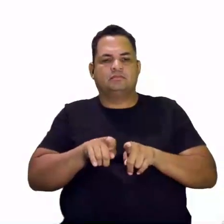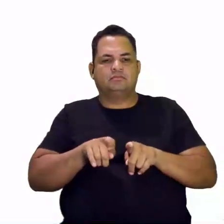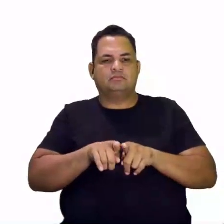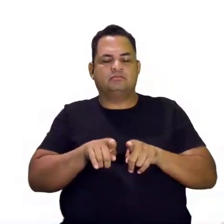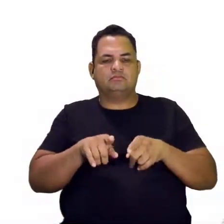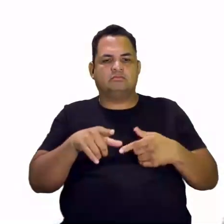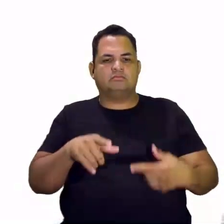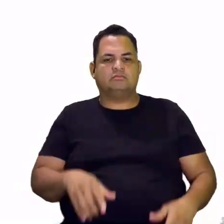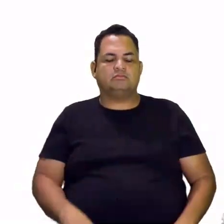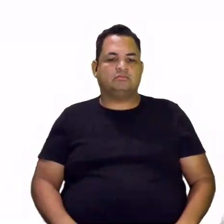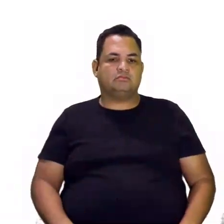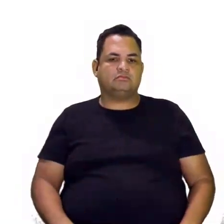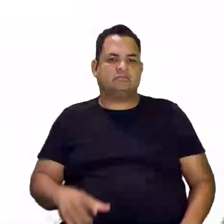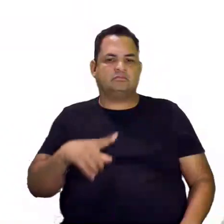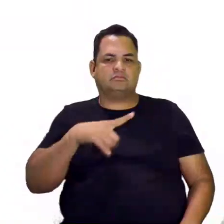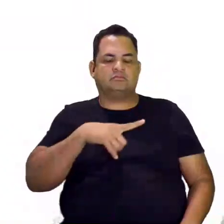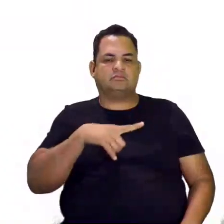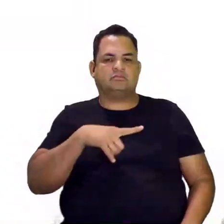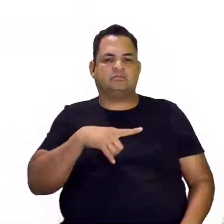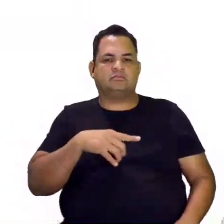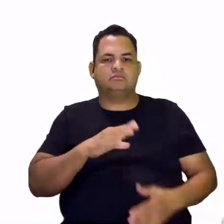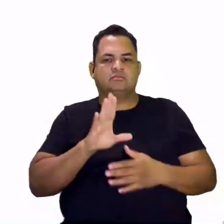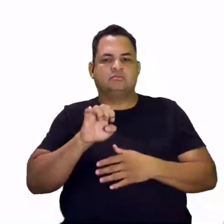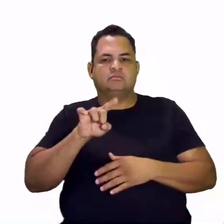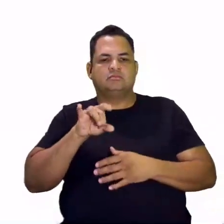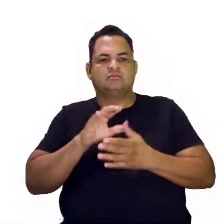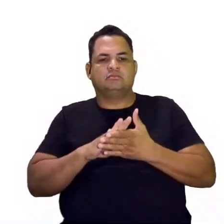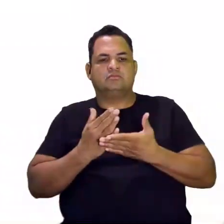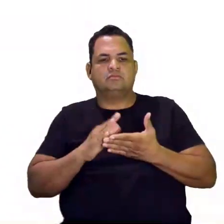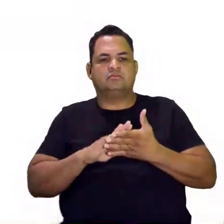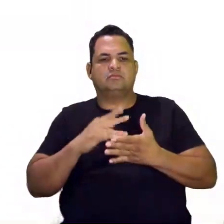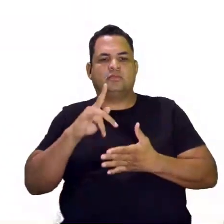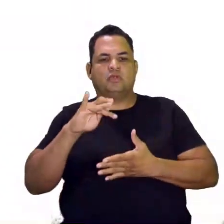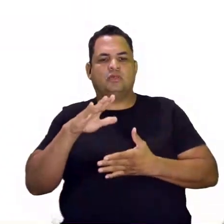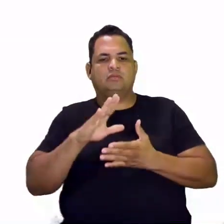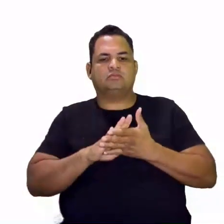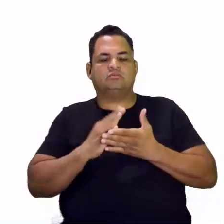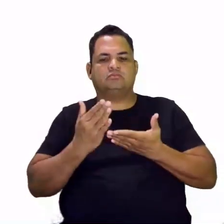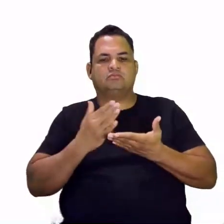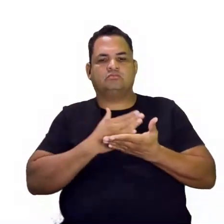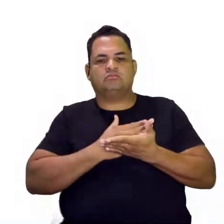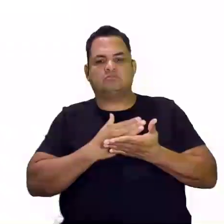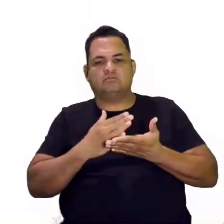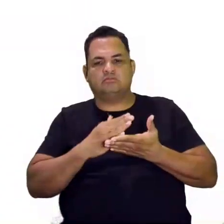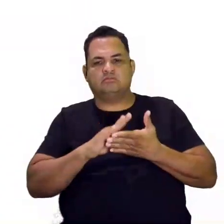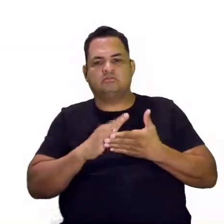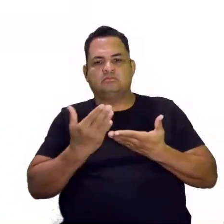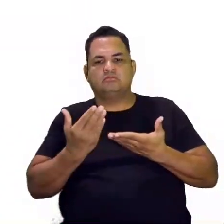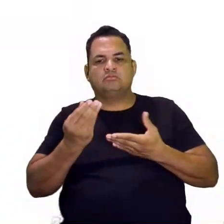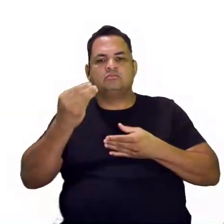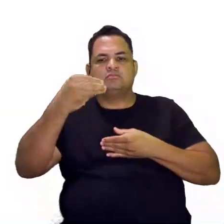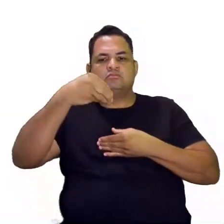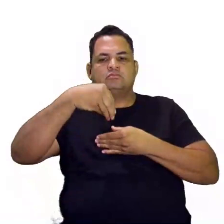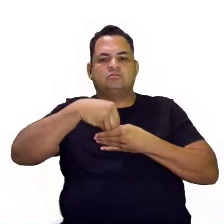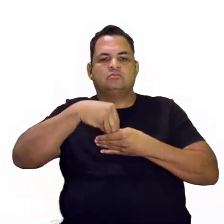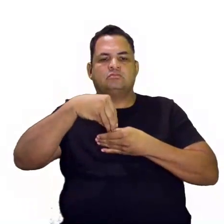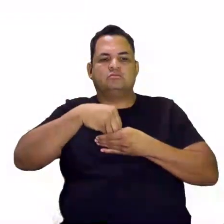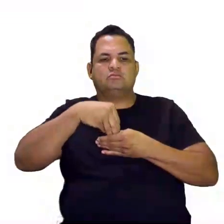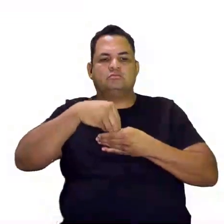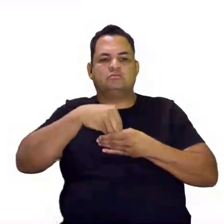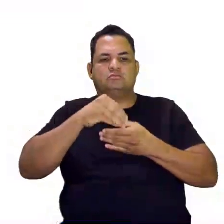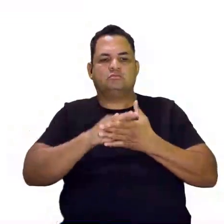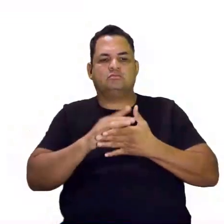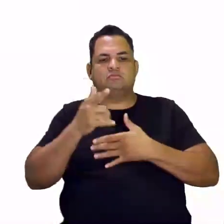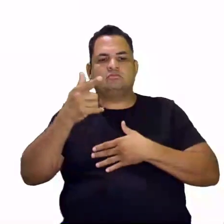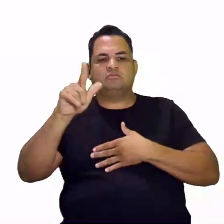eucariontes teriam surgido da simbiose de um procarionte que passou a coexistir no